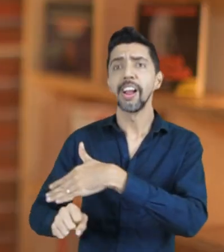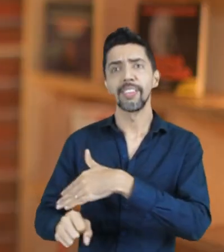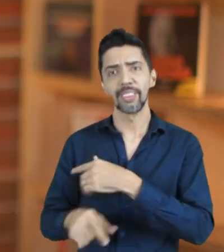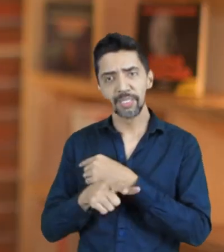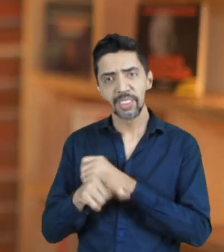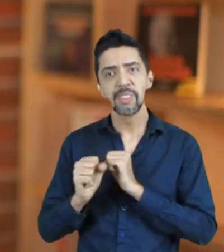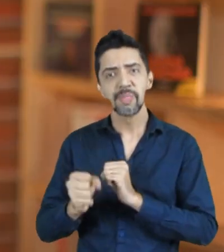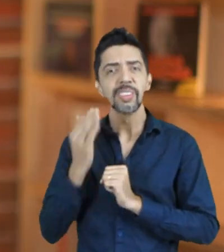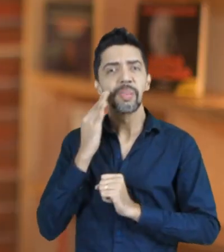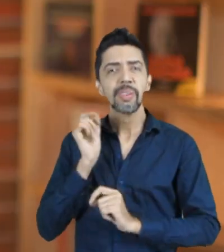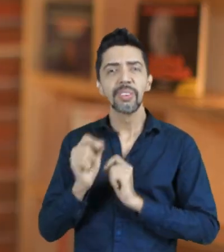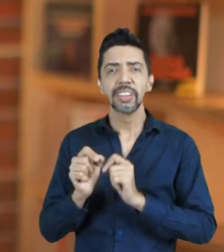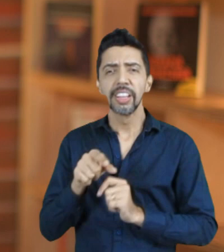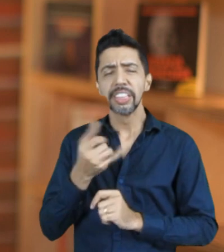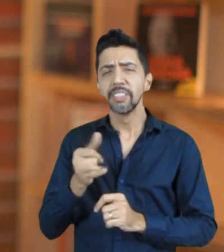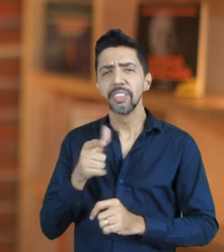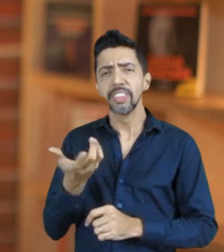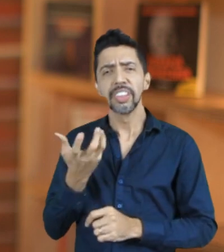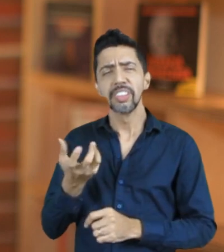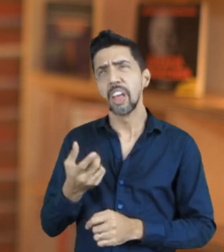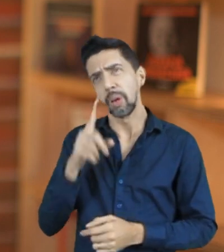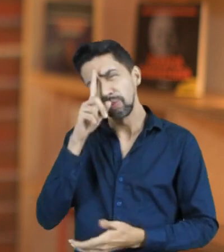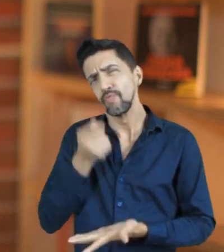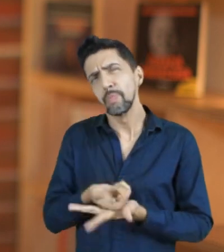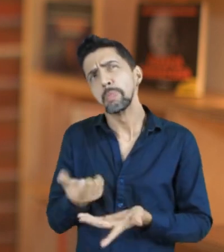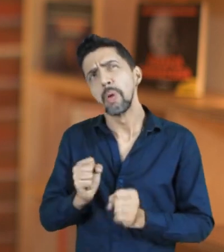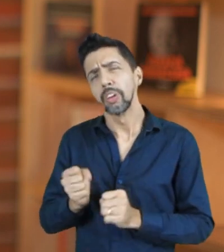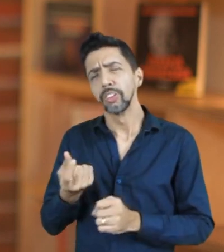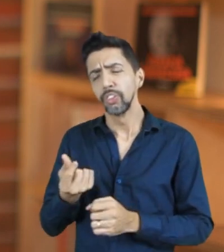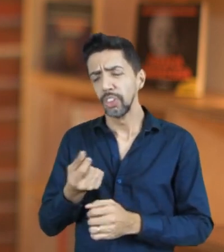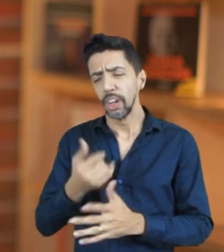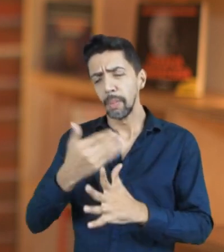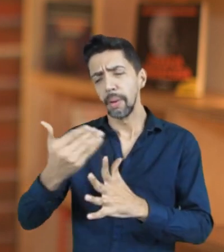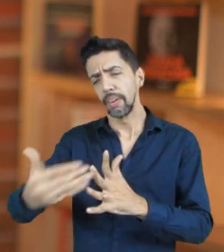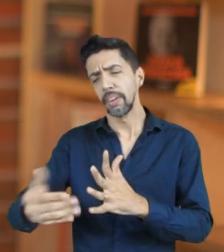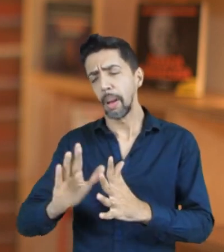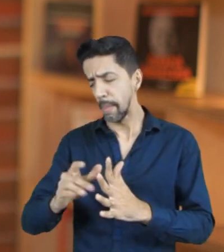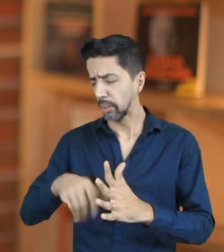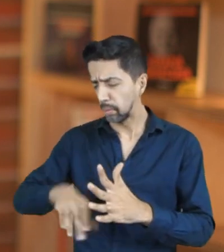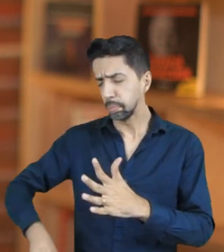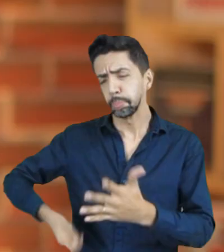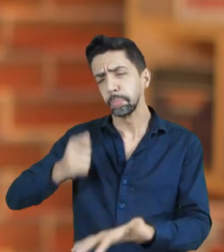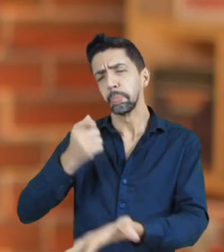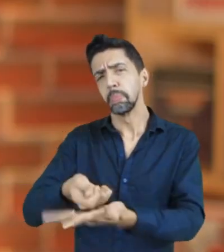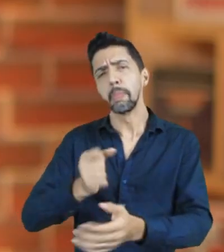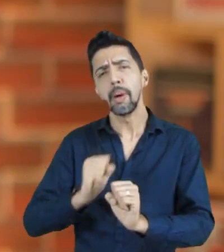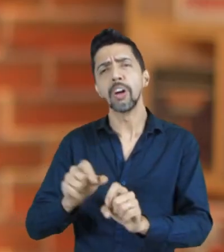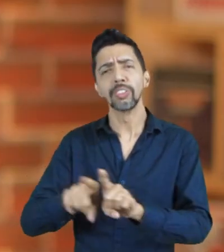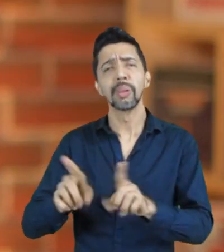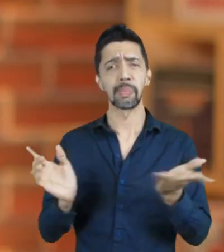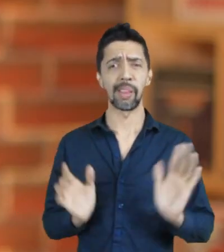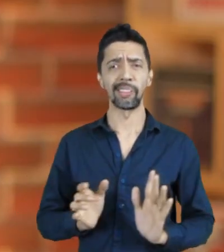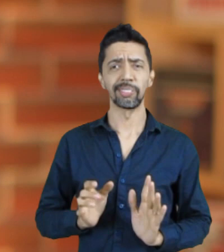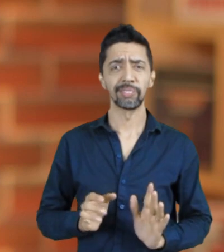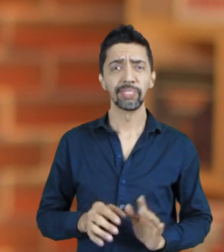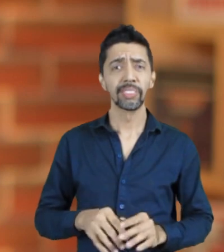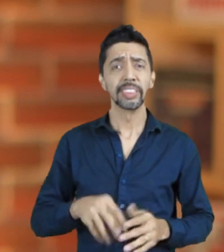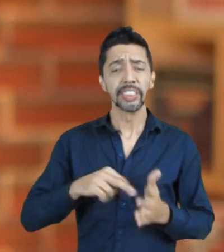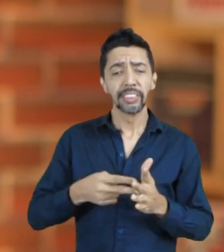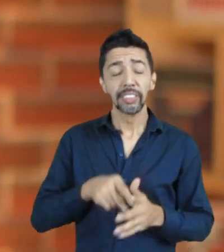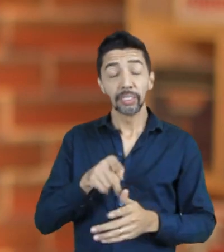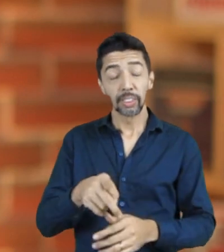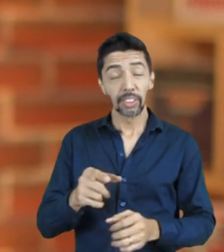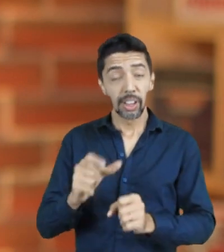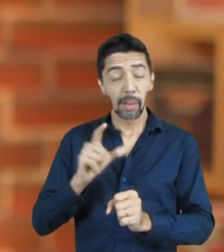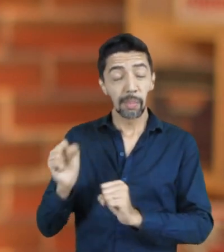tem que saber que qualquer momento que ele quiser ele pode ir lá e quitar tudo inclusive aqueles parcelamentos nos próximos meses Esse é o poder de você